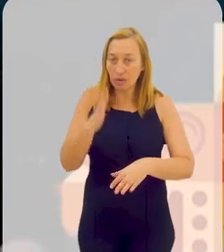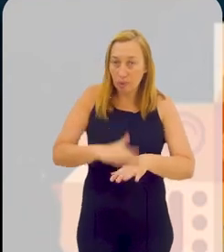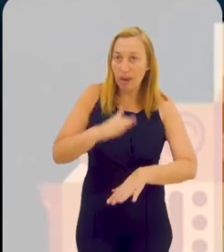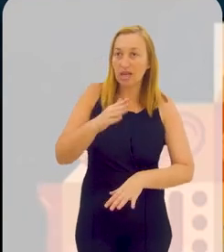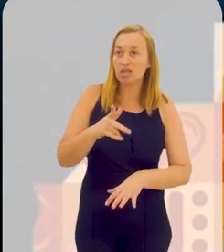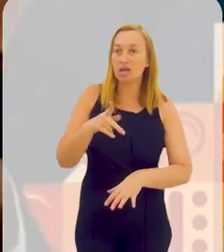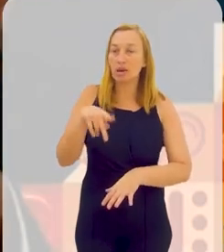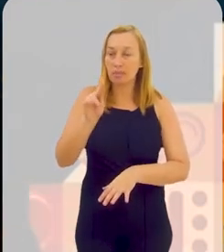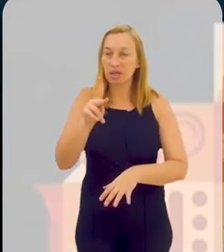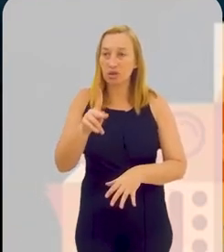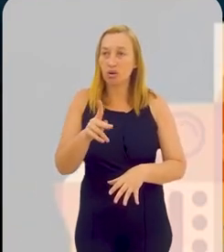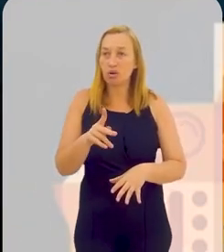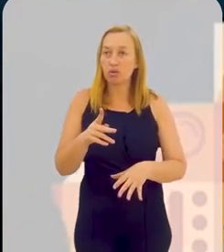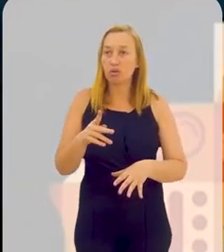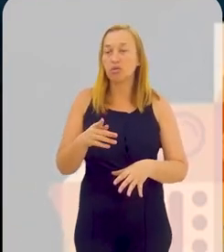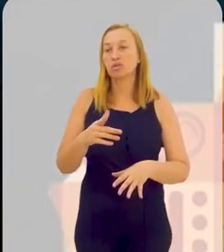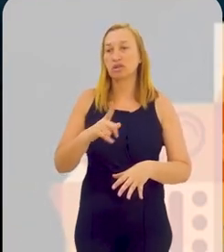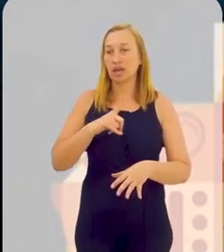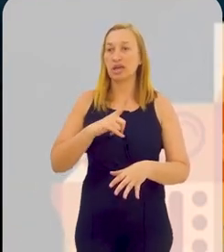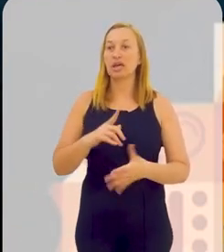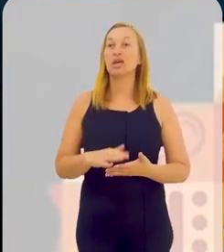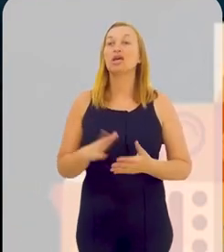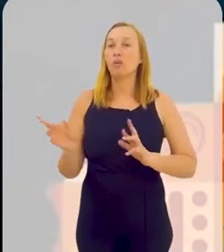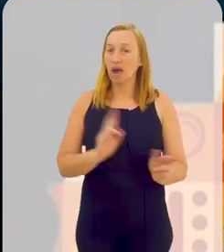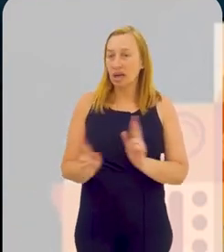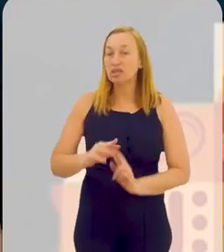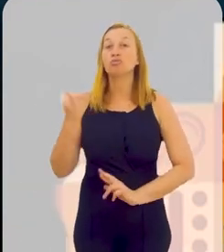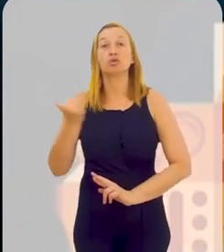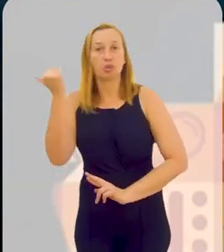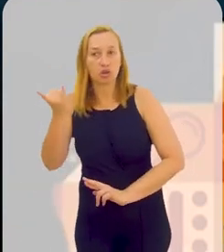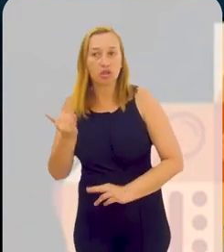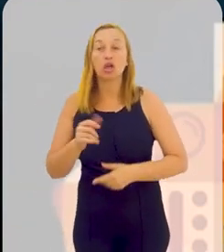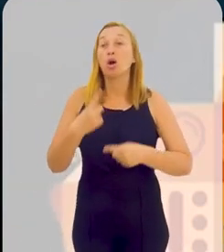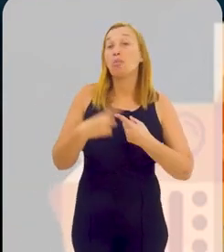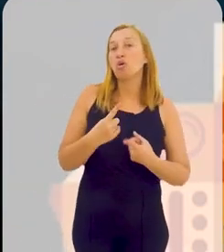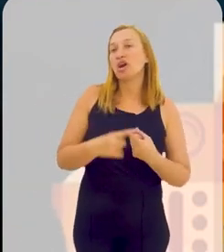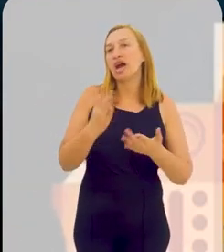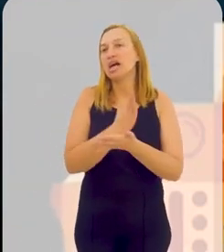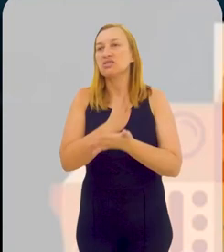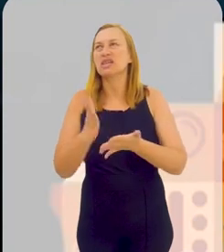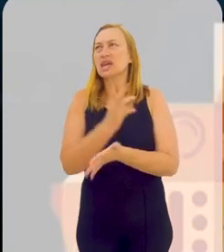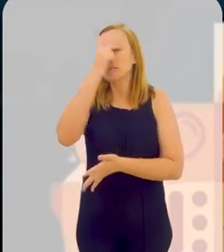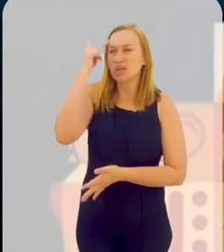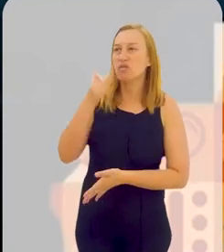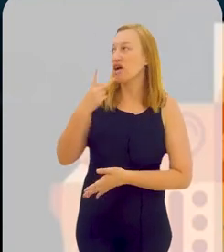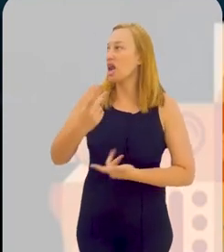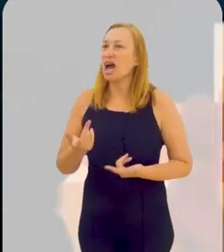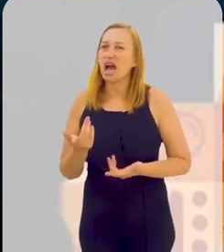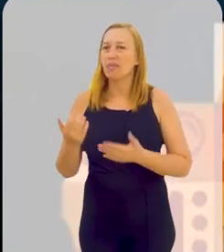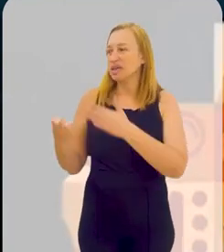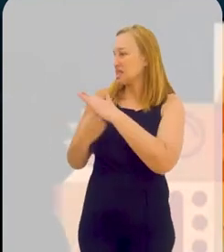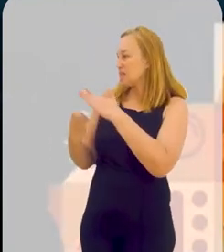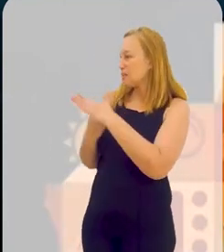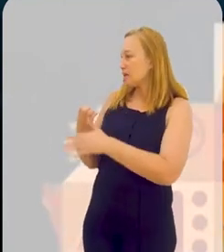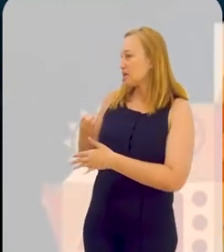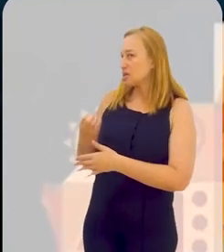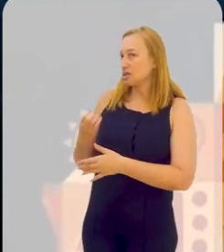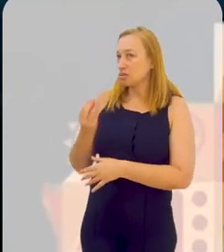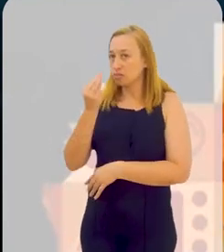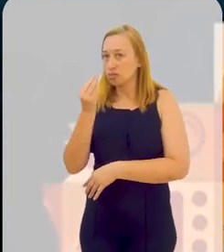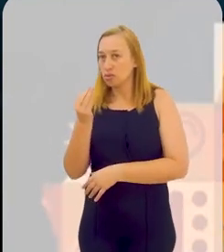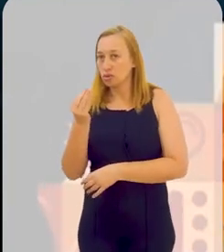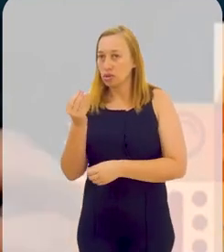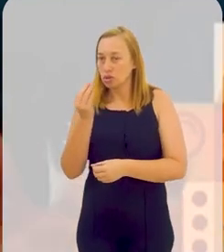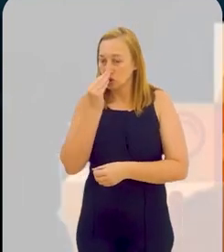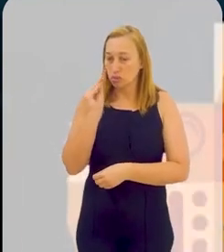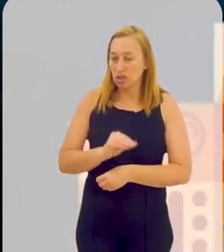naturalmente vem mais petróleo. Então, essa relação é uma relação muito importante, né? porque muitas vezes as pessoas dizem, poxa, mas as empresas estão